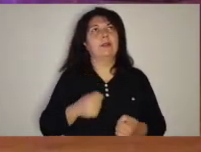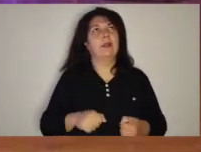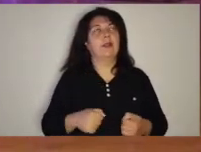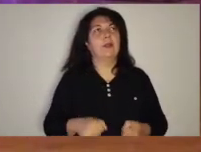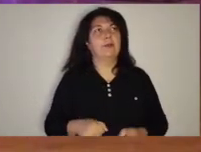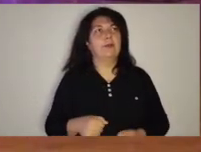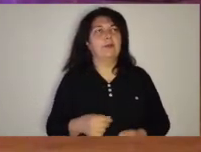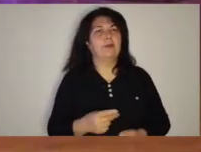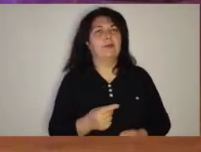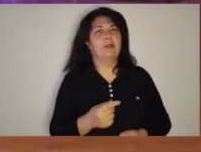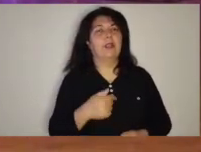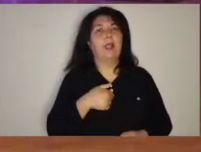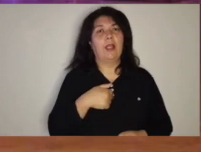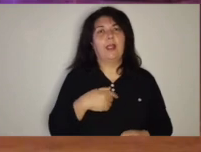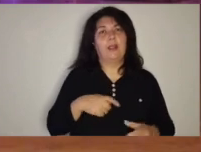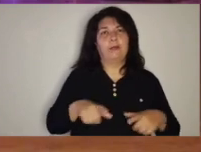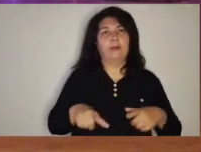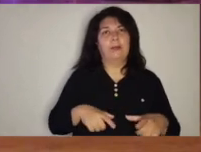frente.